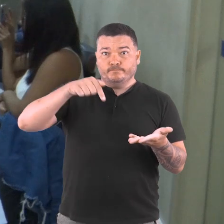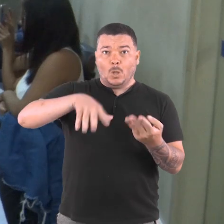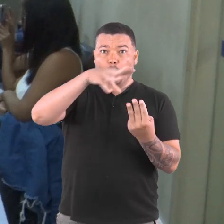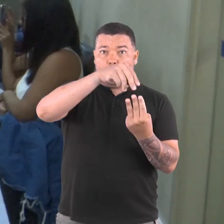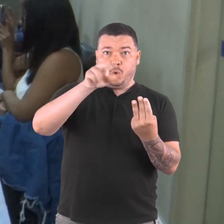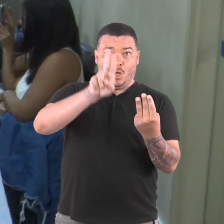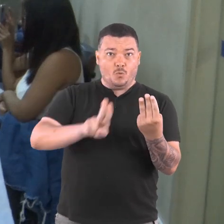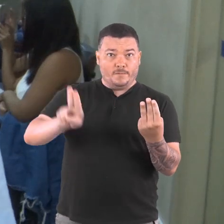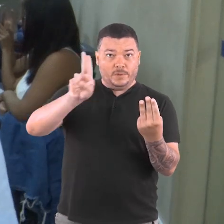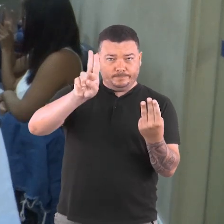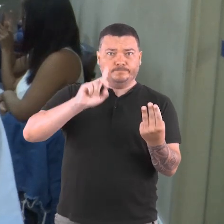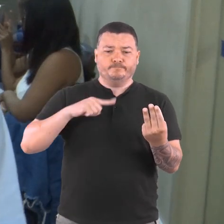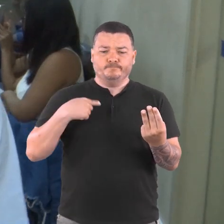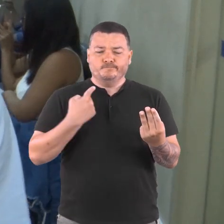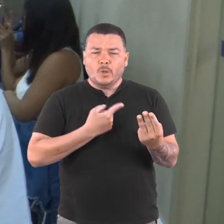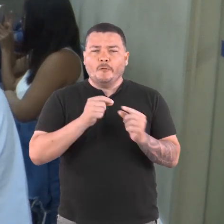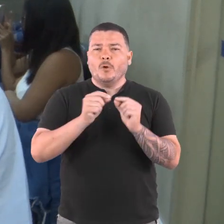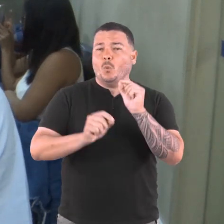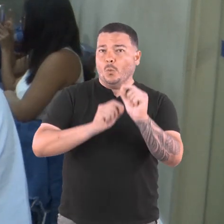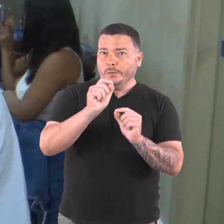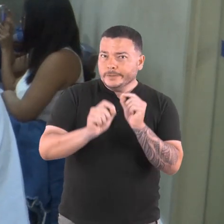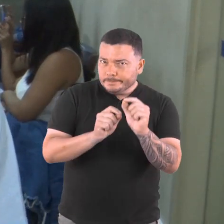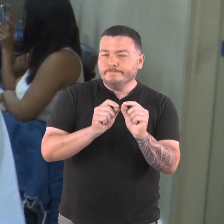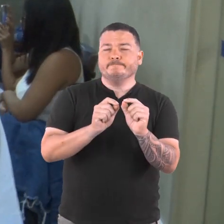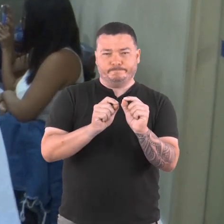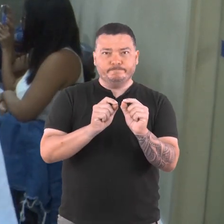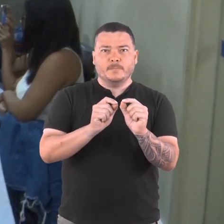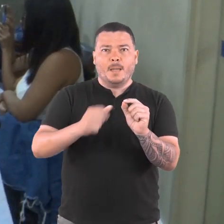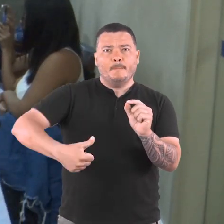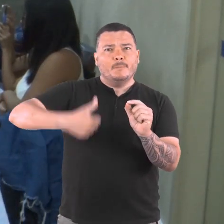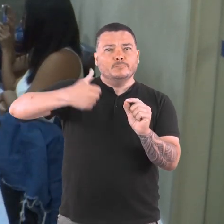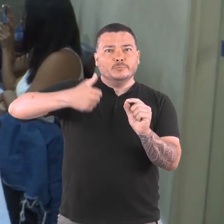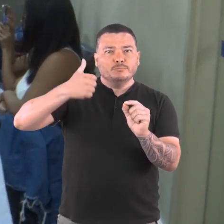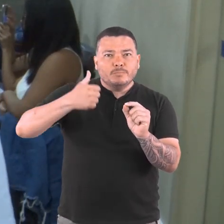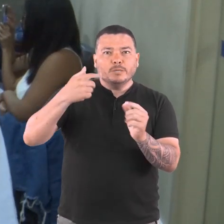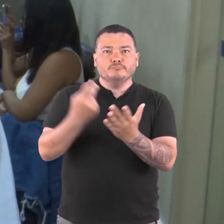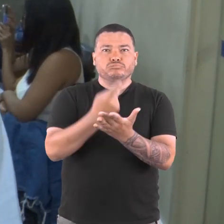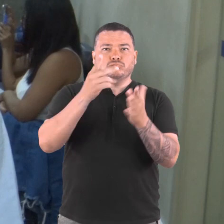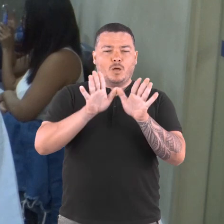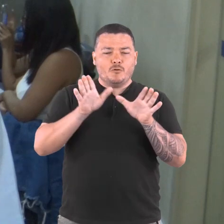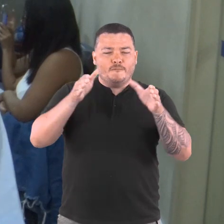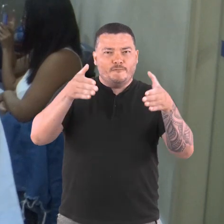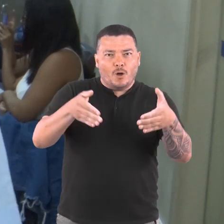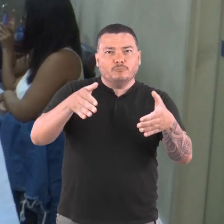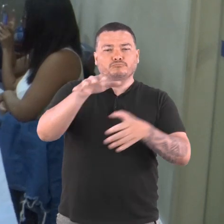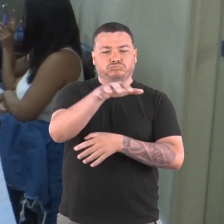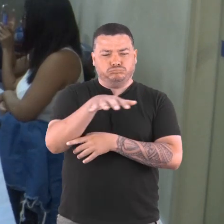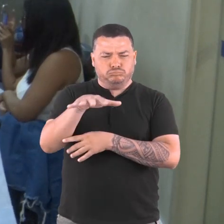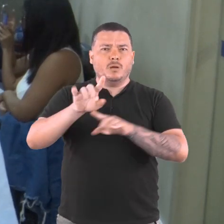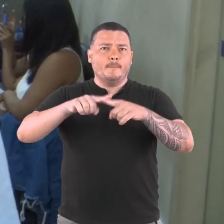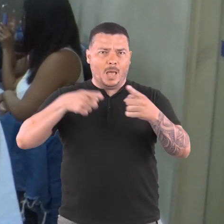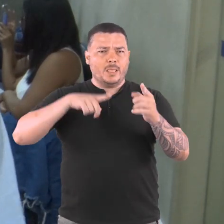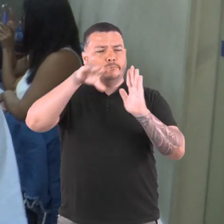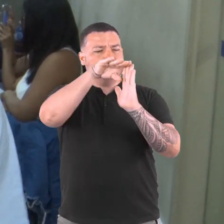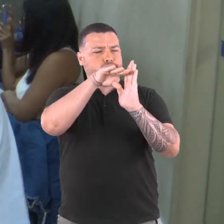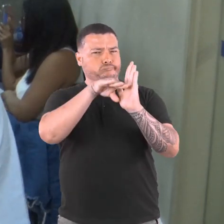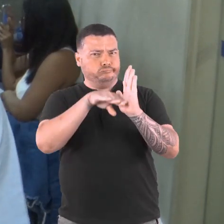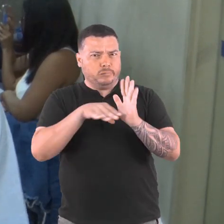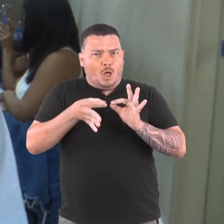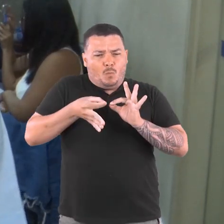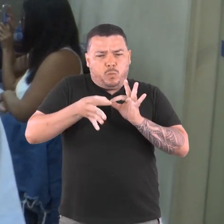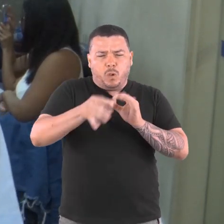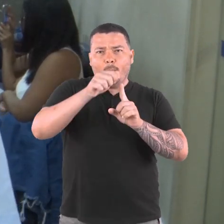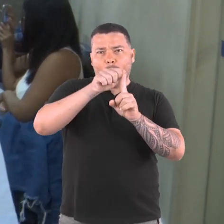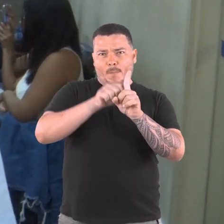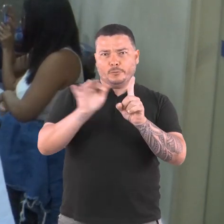no campus São Cristóvão, estamos fazendo a primeira ação do fórum, mas na verdade já temos uma agenda